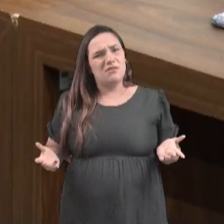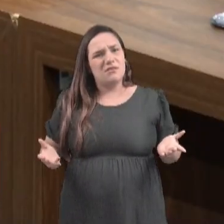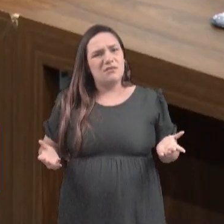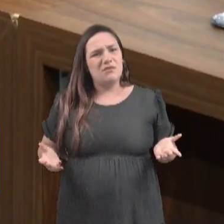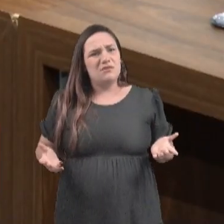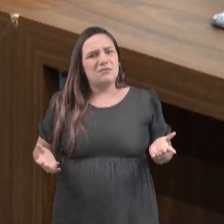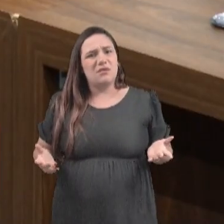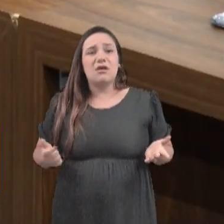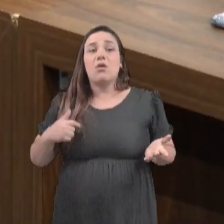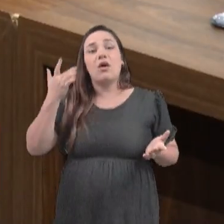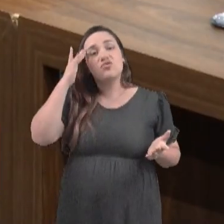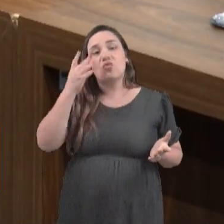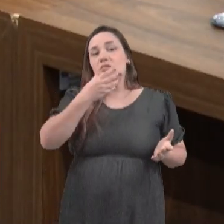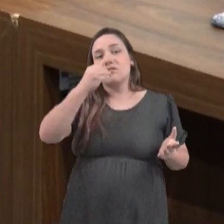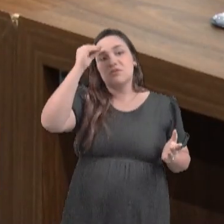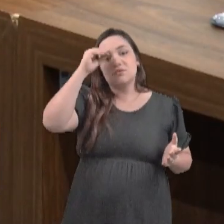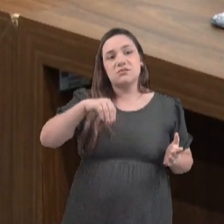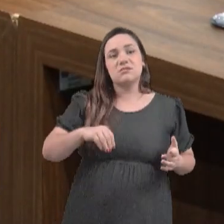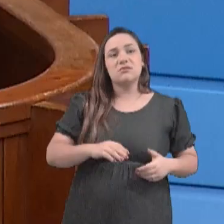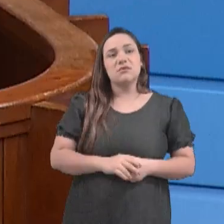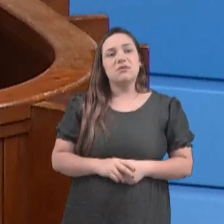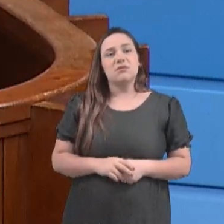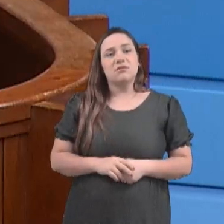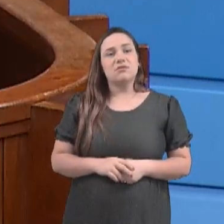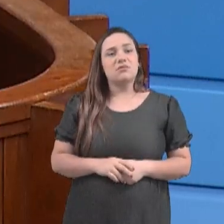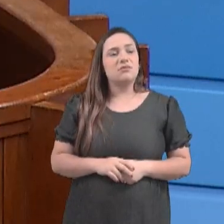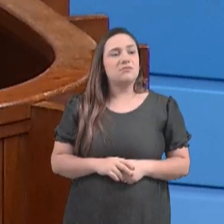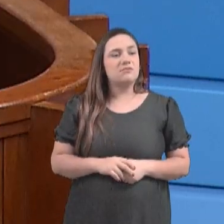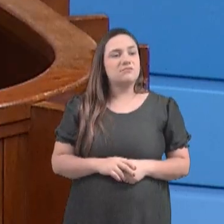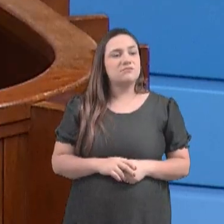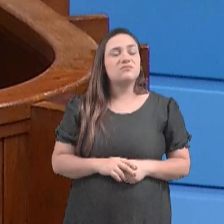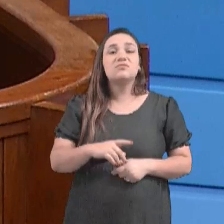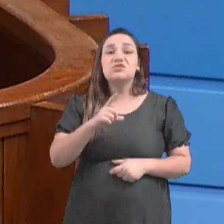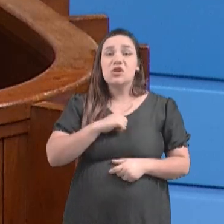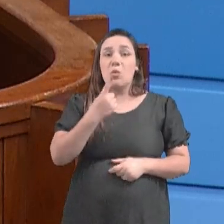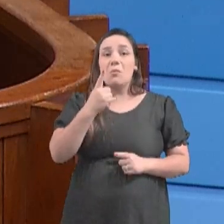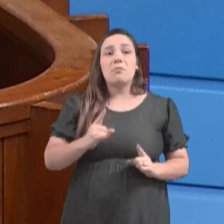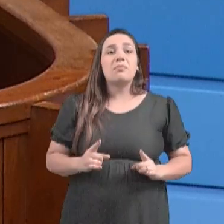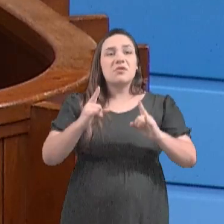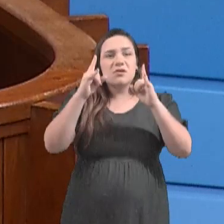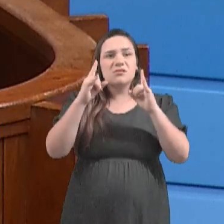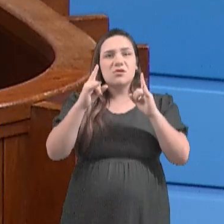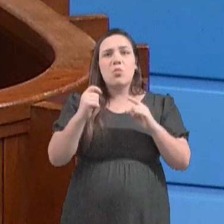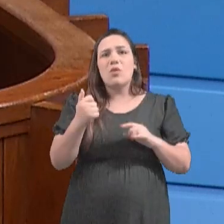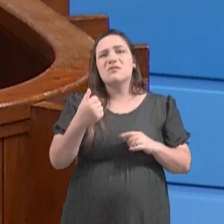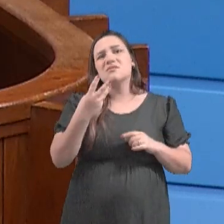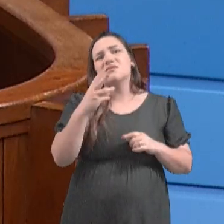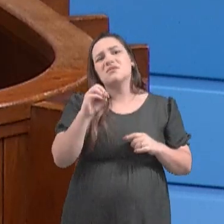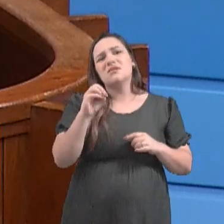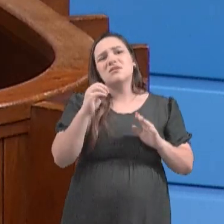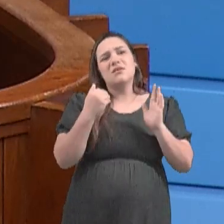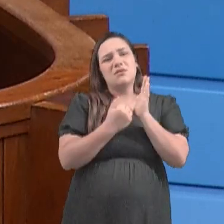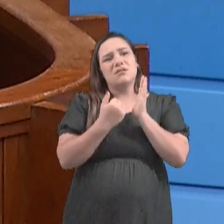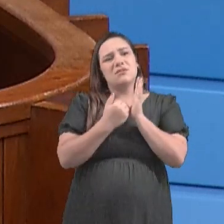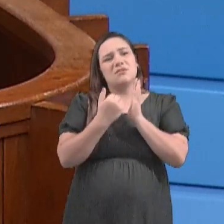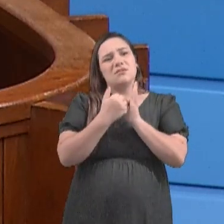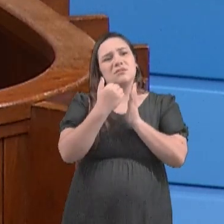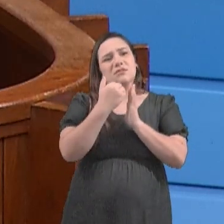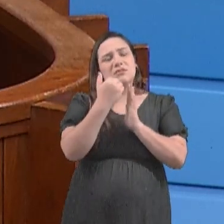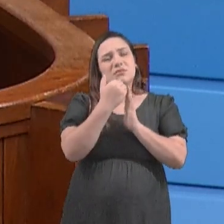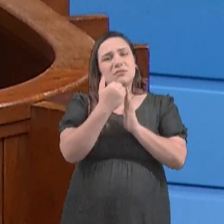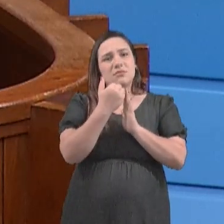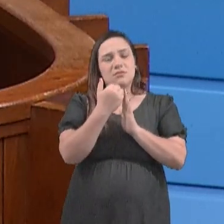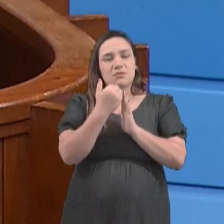a previsão já encaminhada de um prédio de quase 30 andares